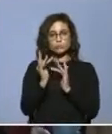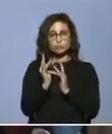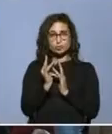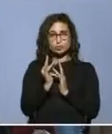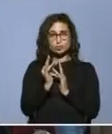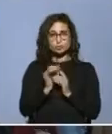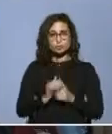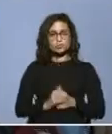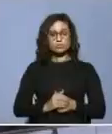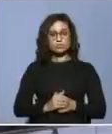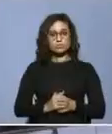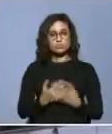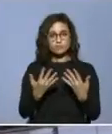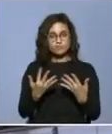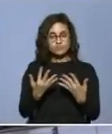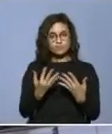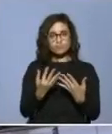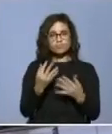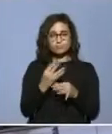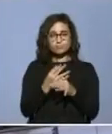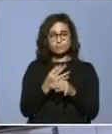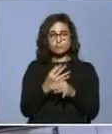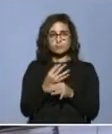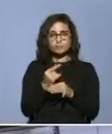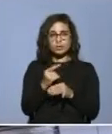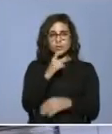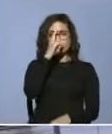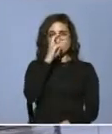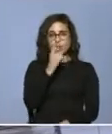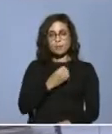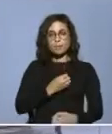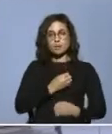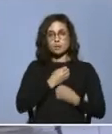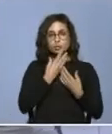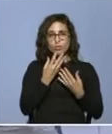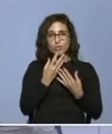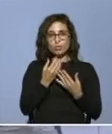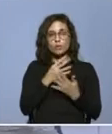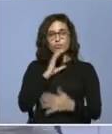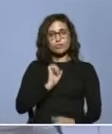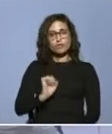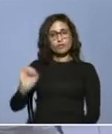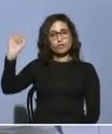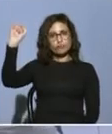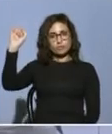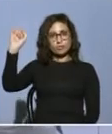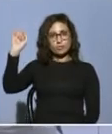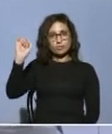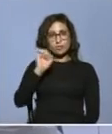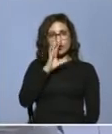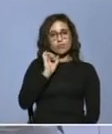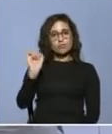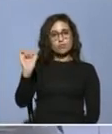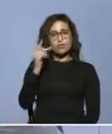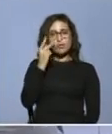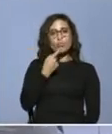Jesus. Celebrando agora, Senhor, o memorial da paixão redentora do vosso Filho, da sua admirável